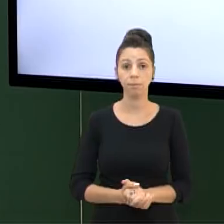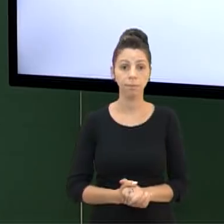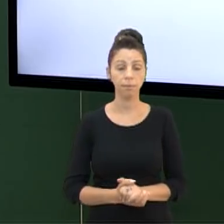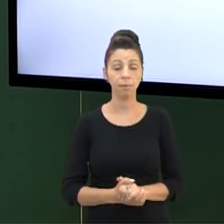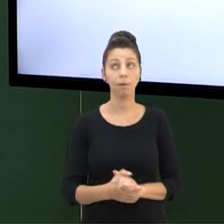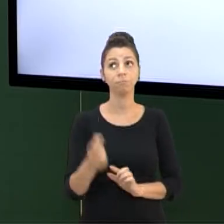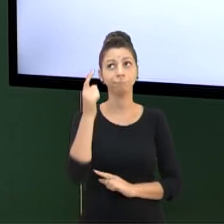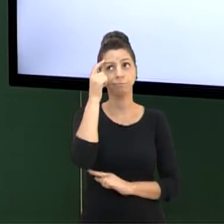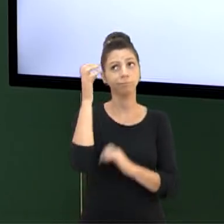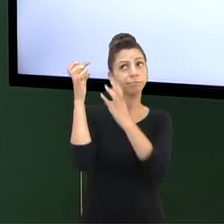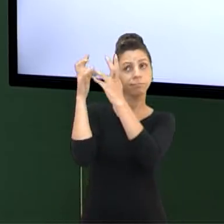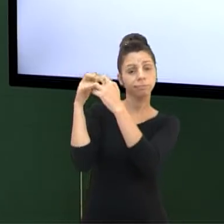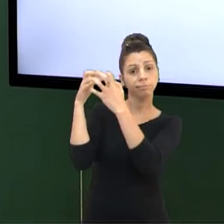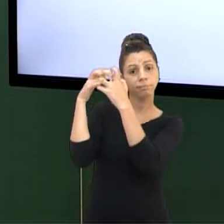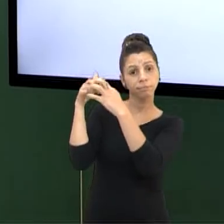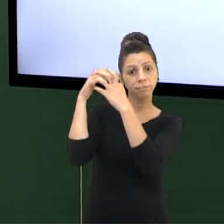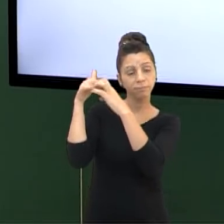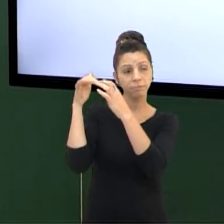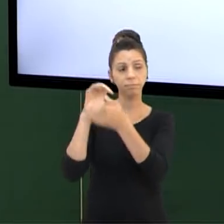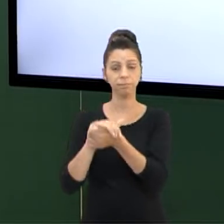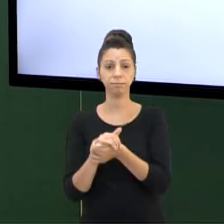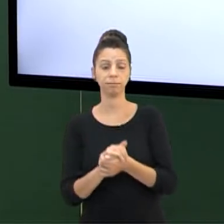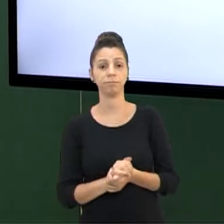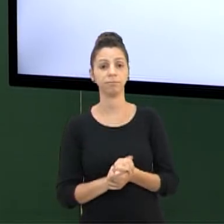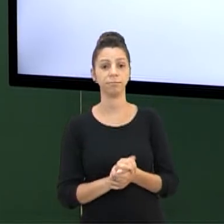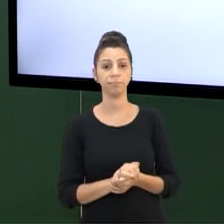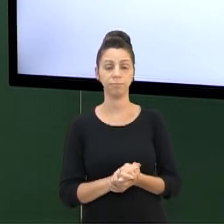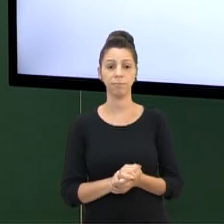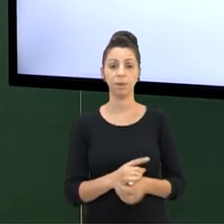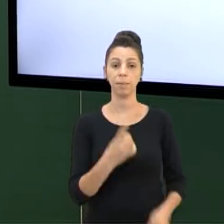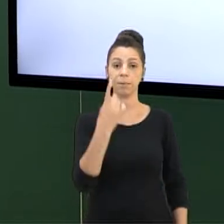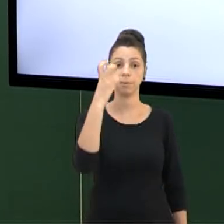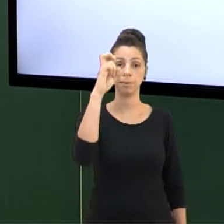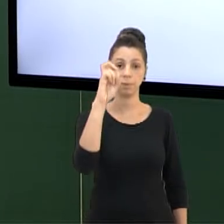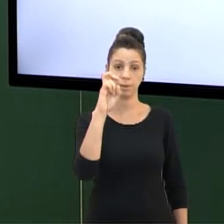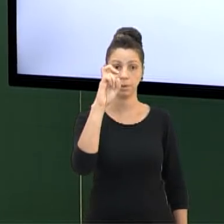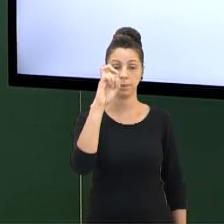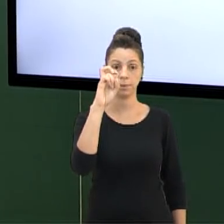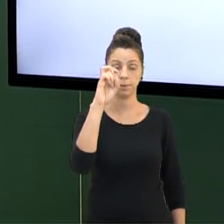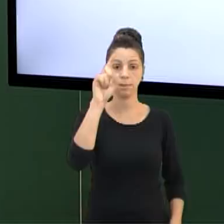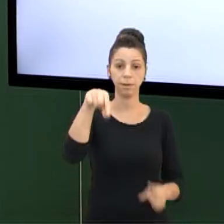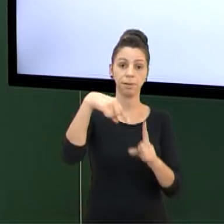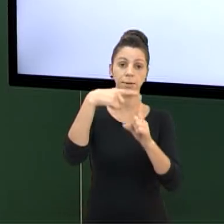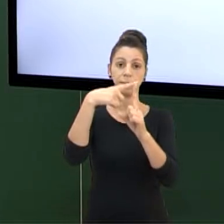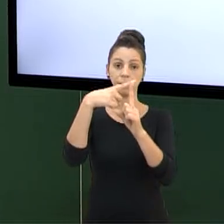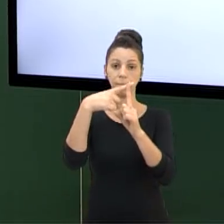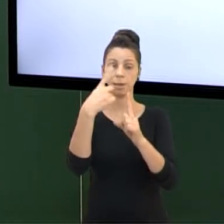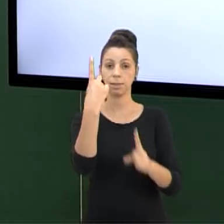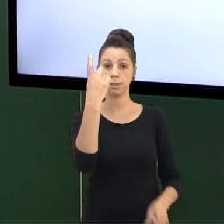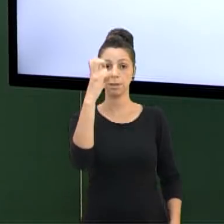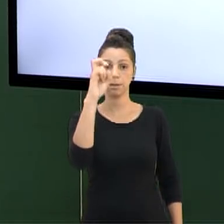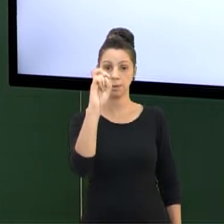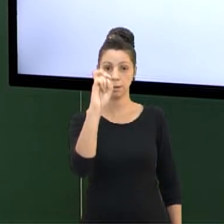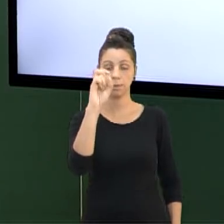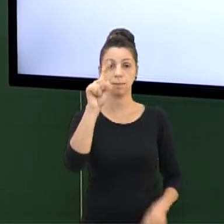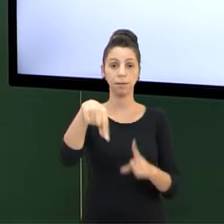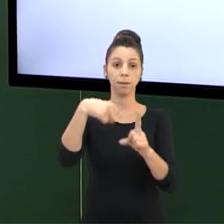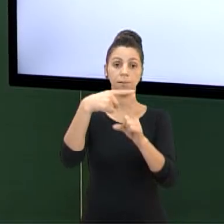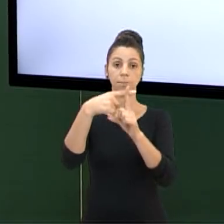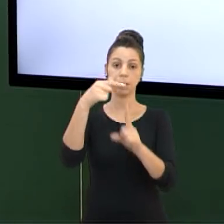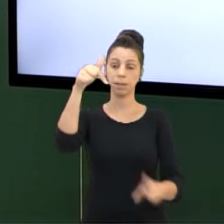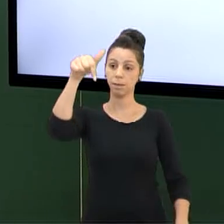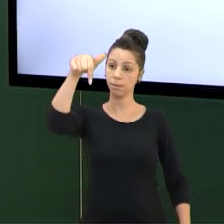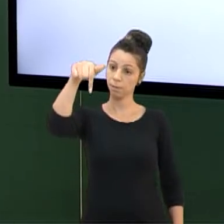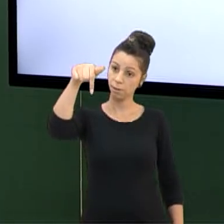de cabeça. Isso aqui, ó. Olha lá. 15 mais 15 mais 7